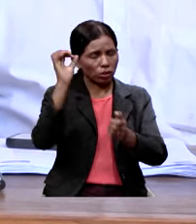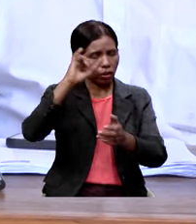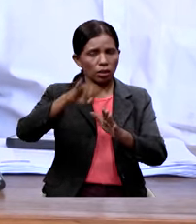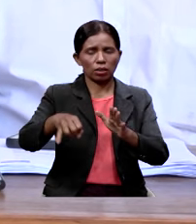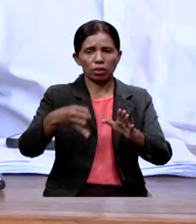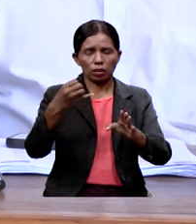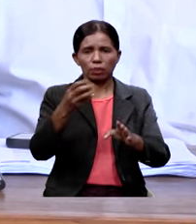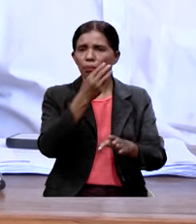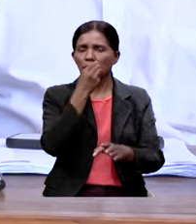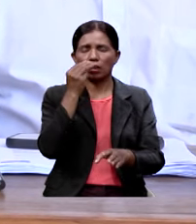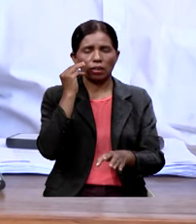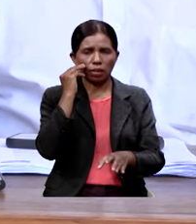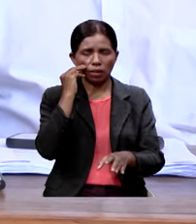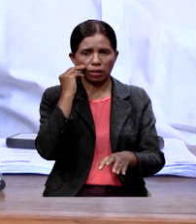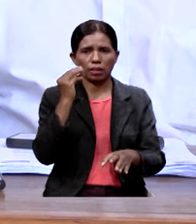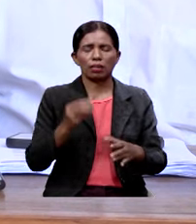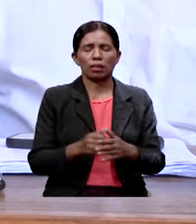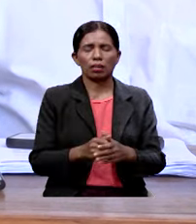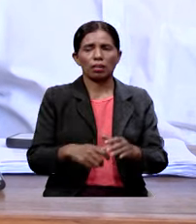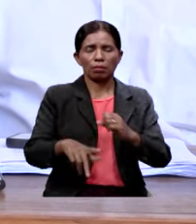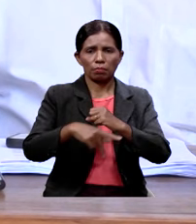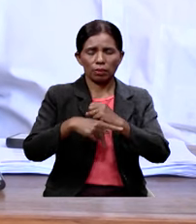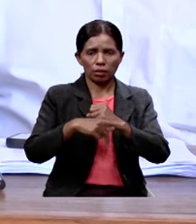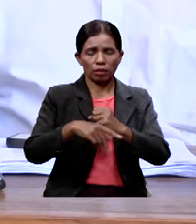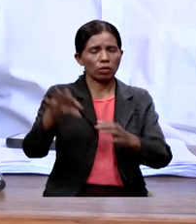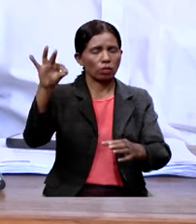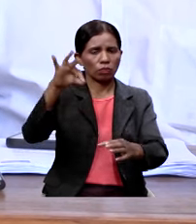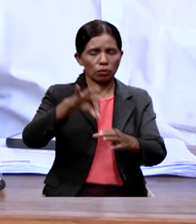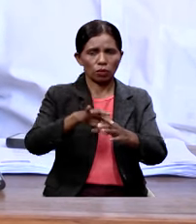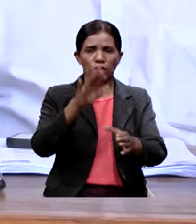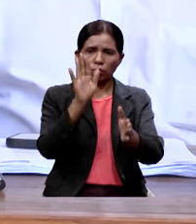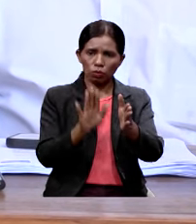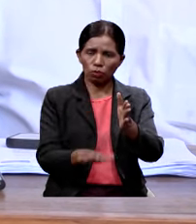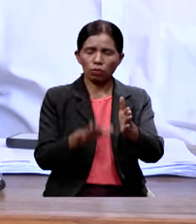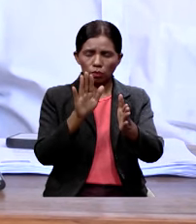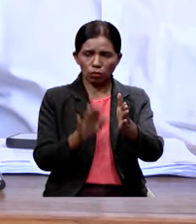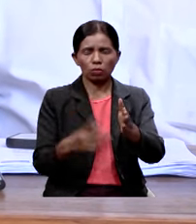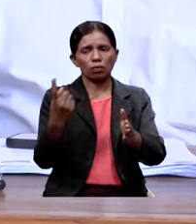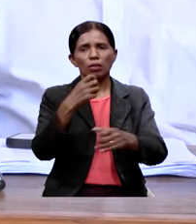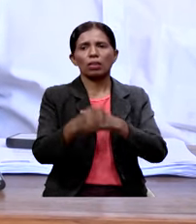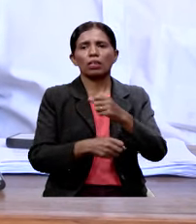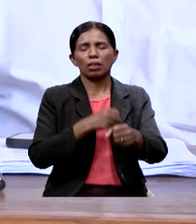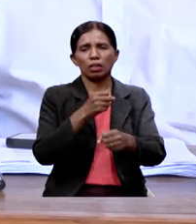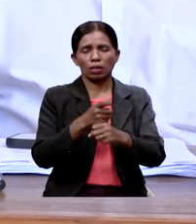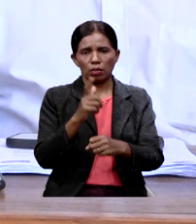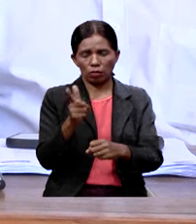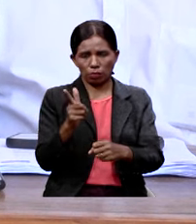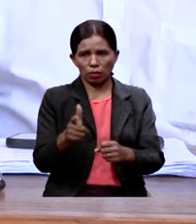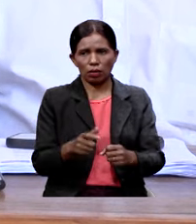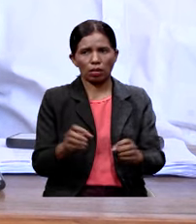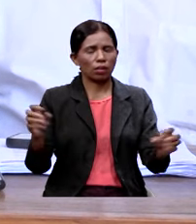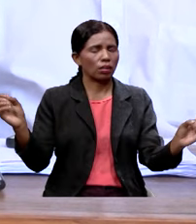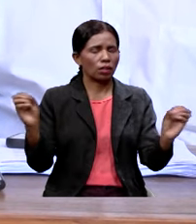camarada Maria Alcatiri. Fretilin ninia votos tum relade, e a tina Ruanolo nialara.